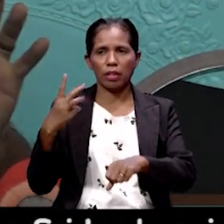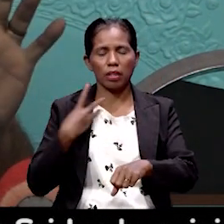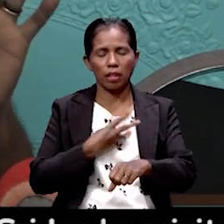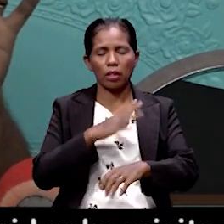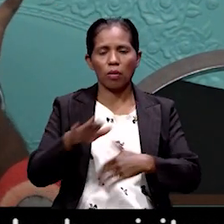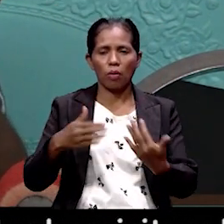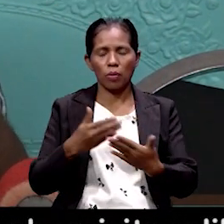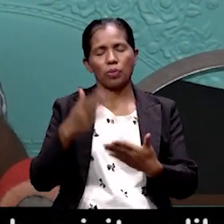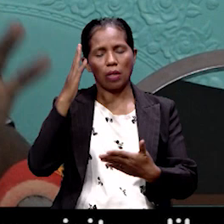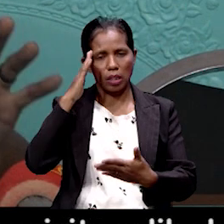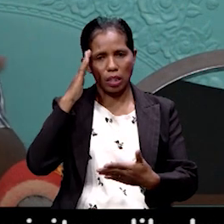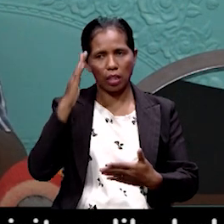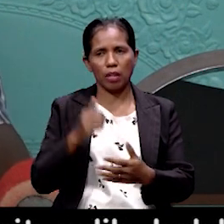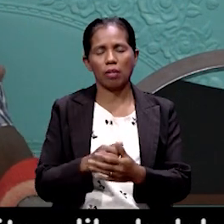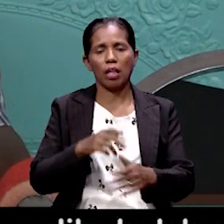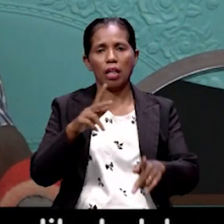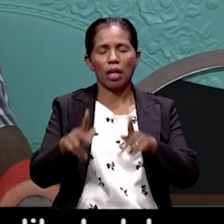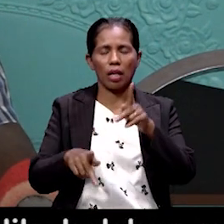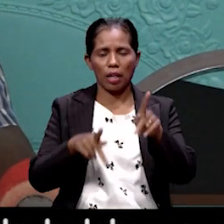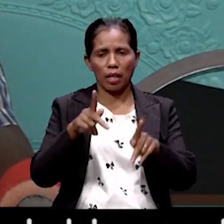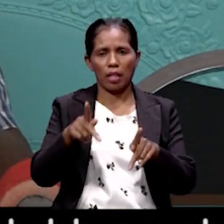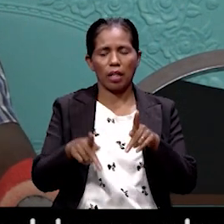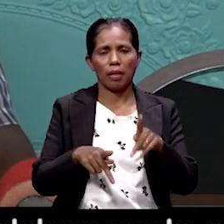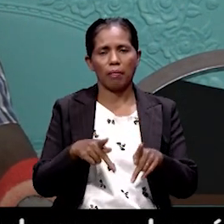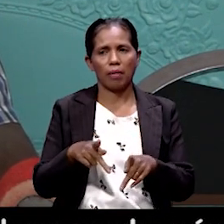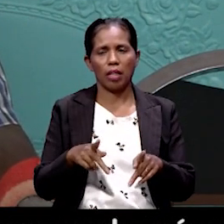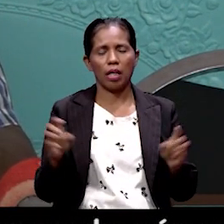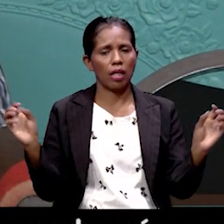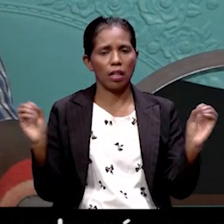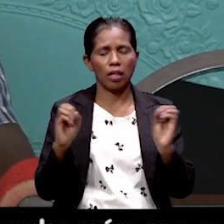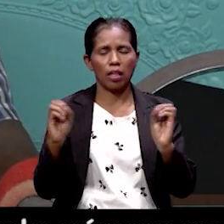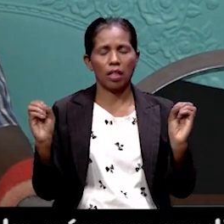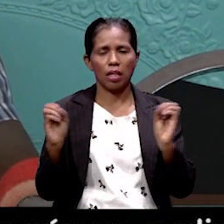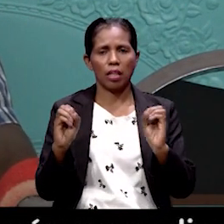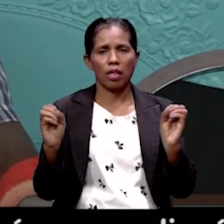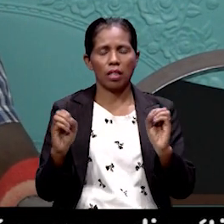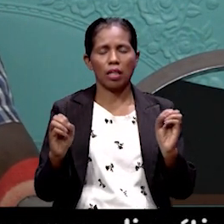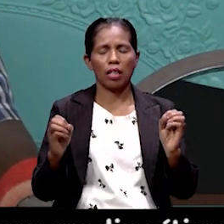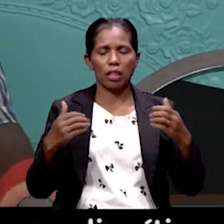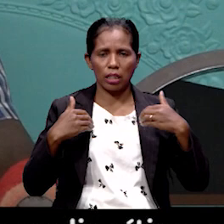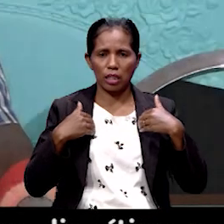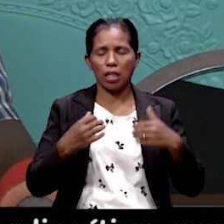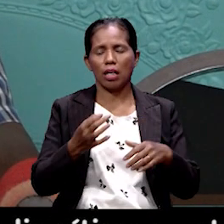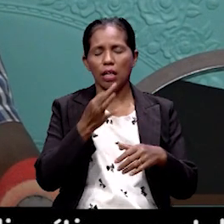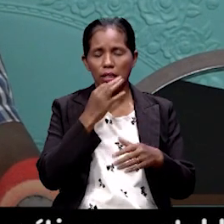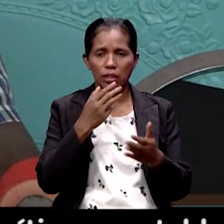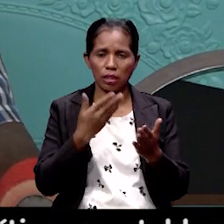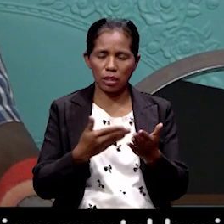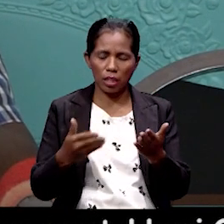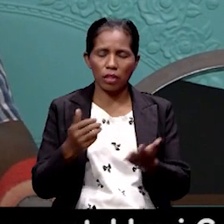população tem condições sustentadas,